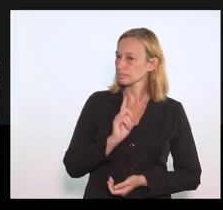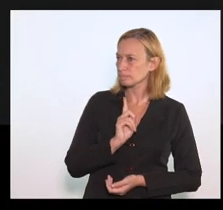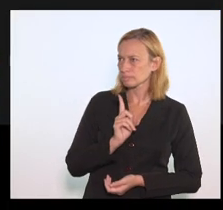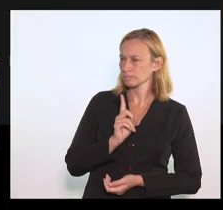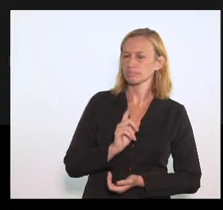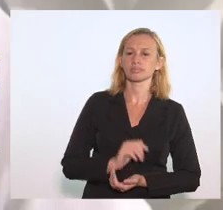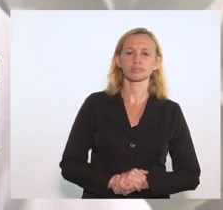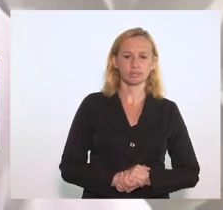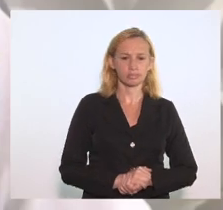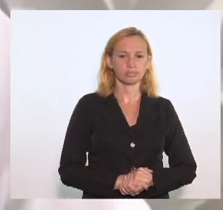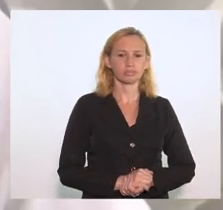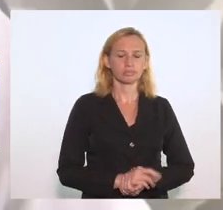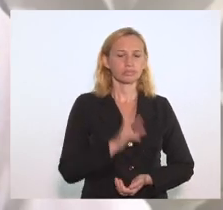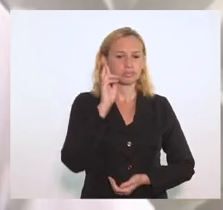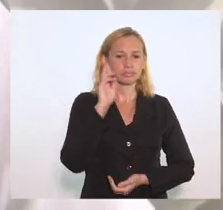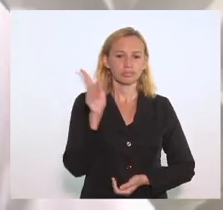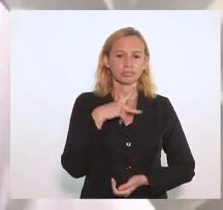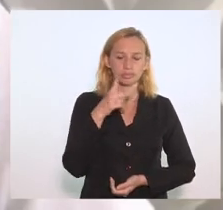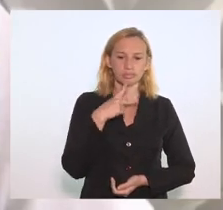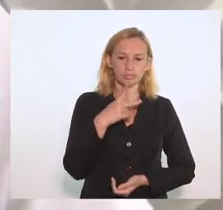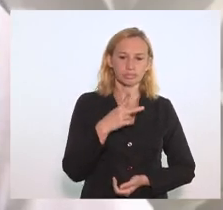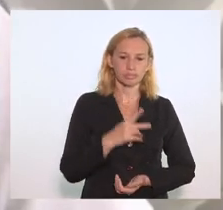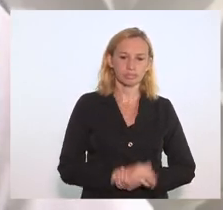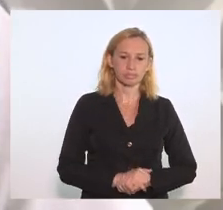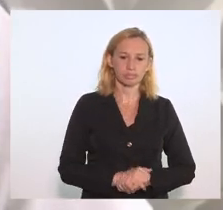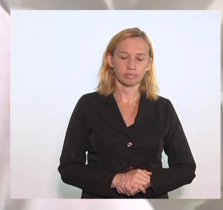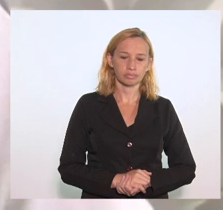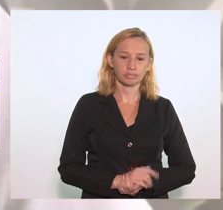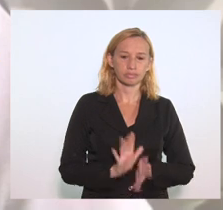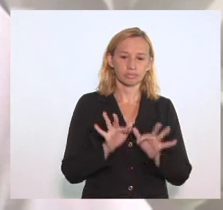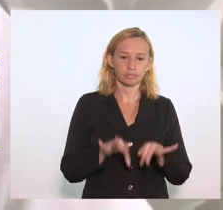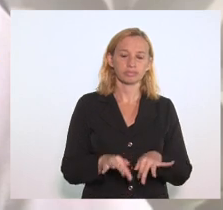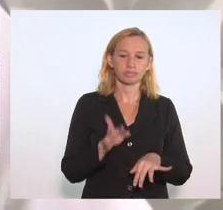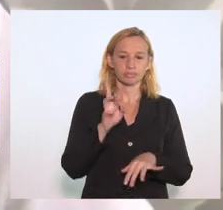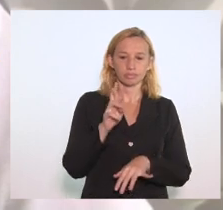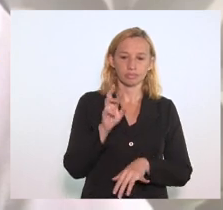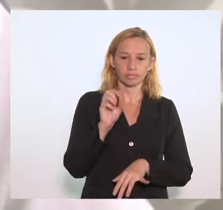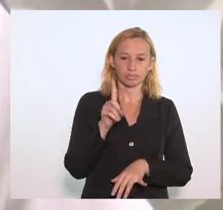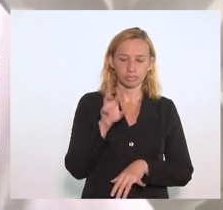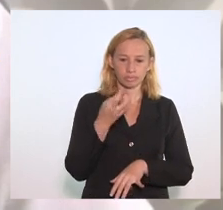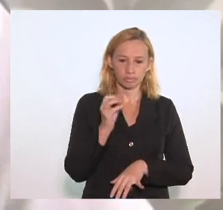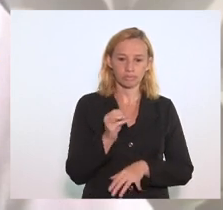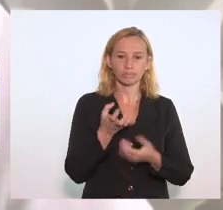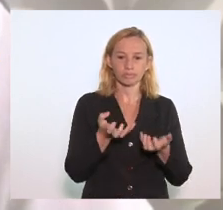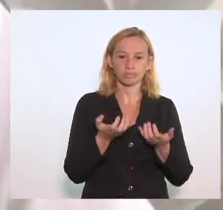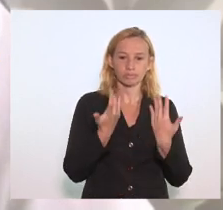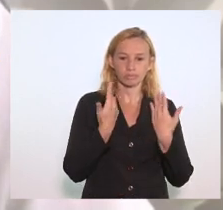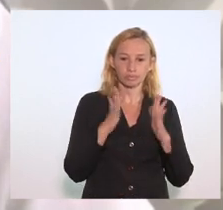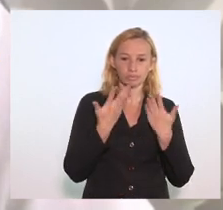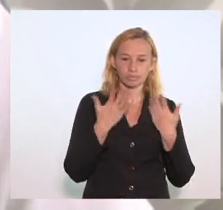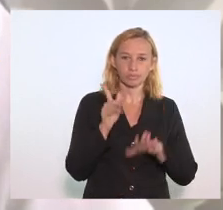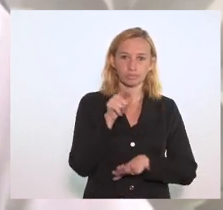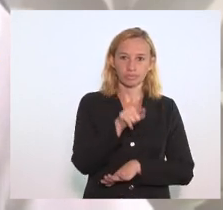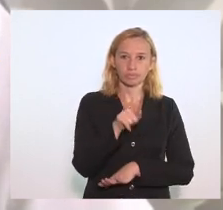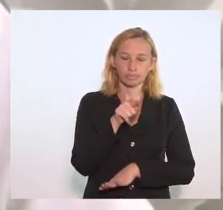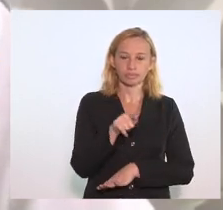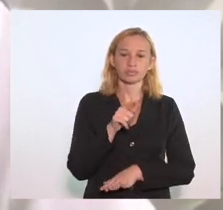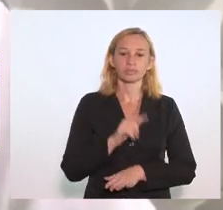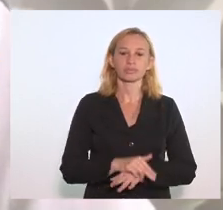senhor falou, logo que se terminou de falar do doutor Rodrigo, a quem eu quero saudar aqui por causa